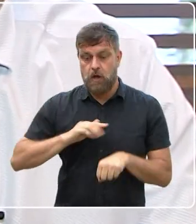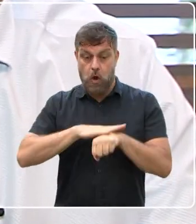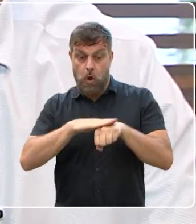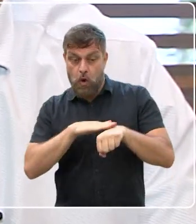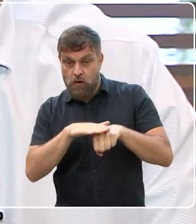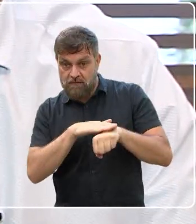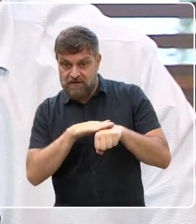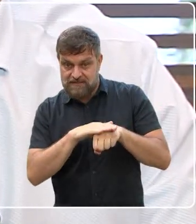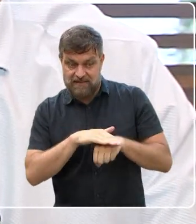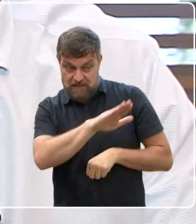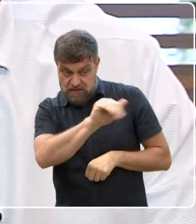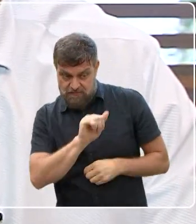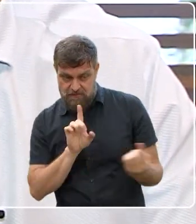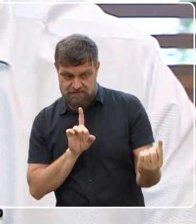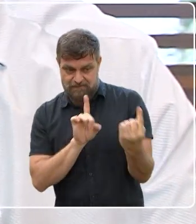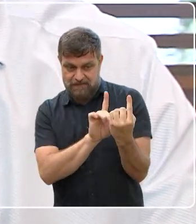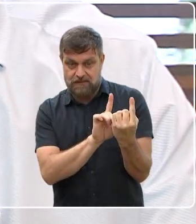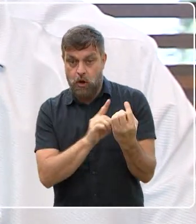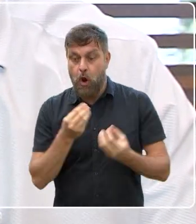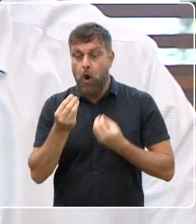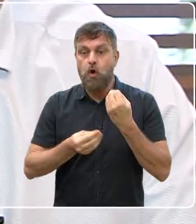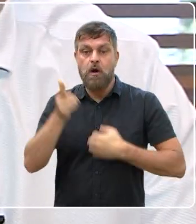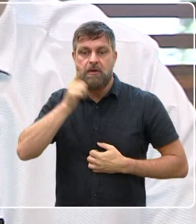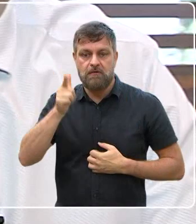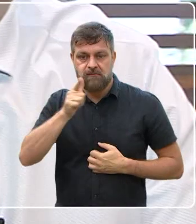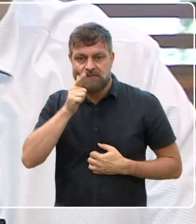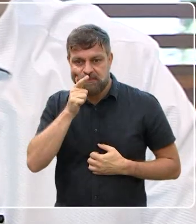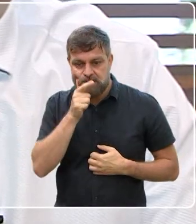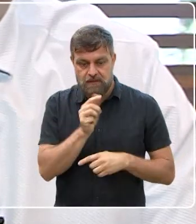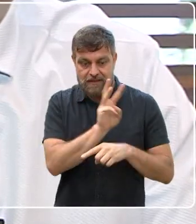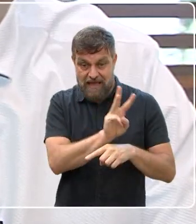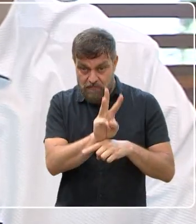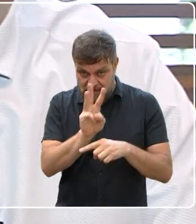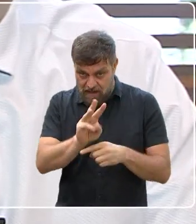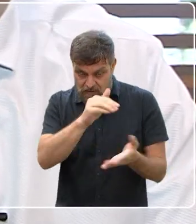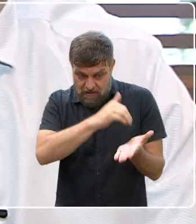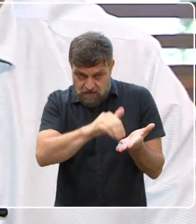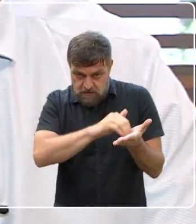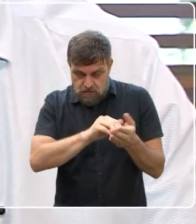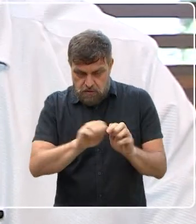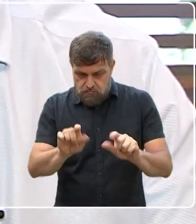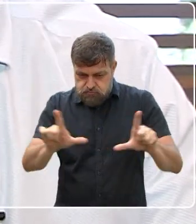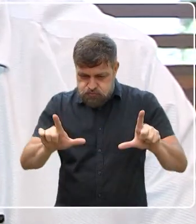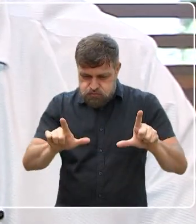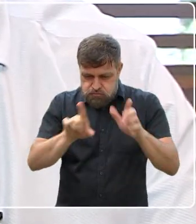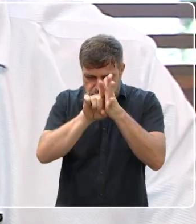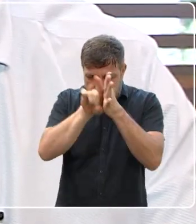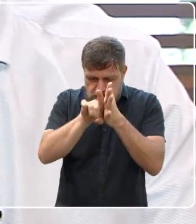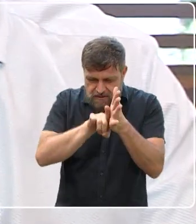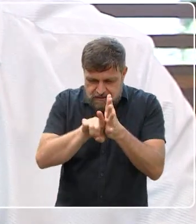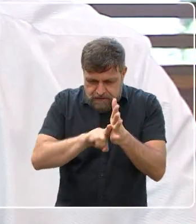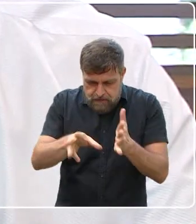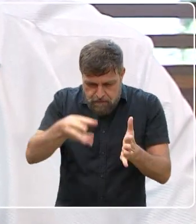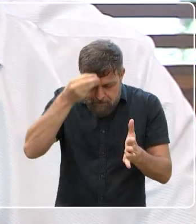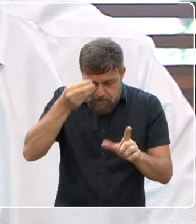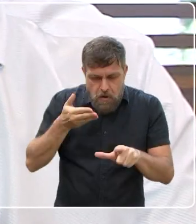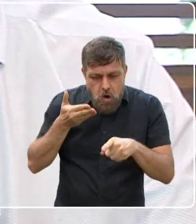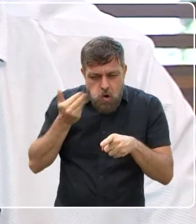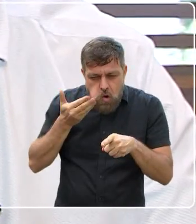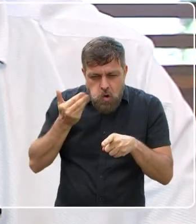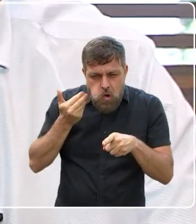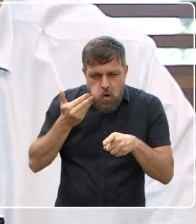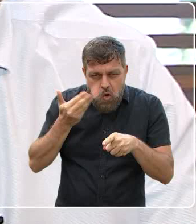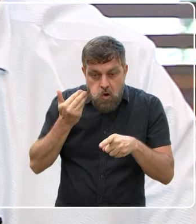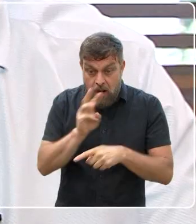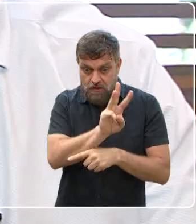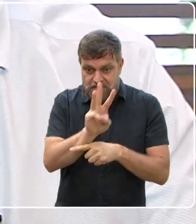conversar com alguém dentro do escritório. E o caminho que eu encontrei foi visitando o site do escritório, aprendendo muito sobre o escritório, que tinha à disposição do escritório